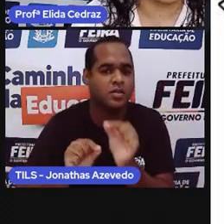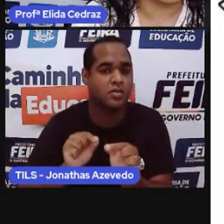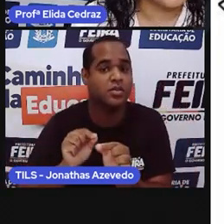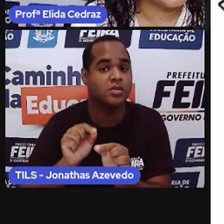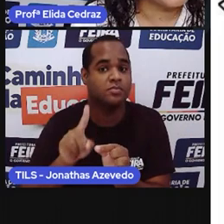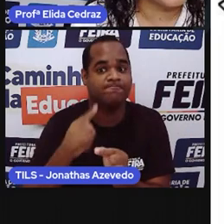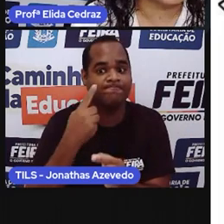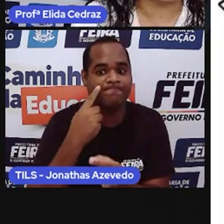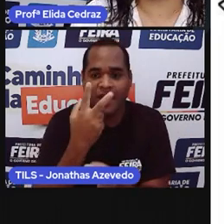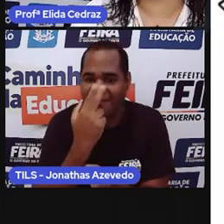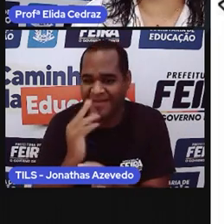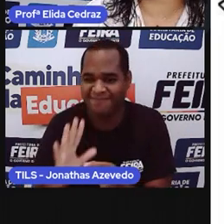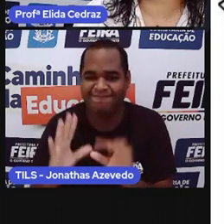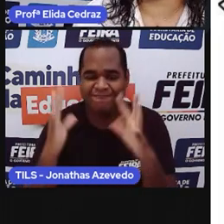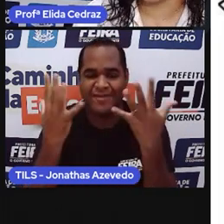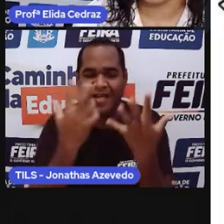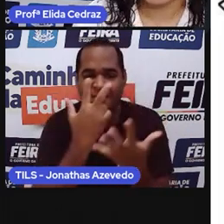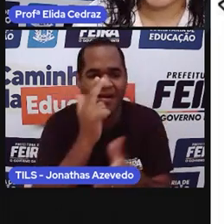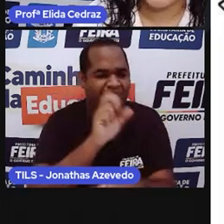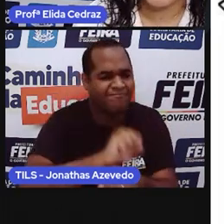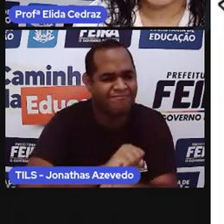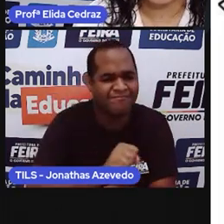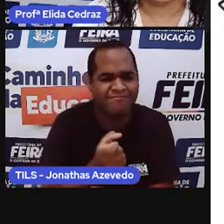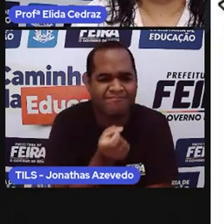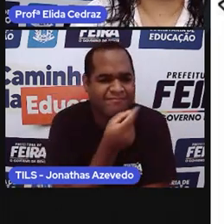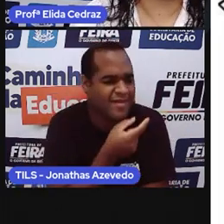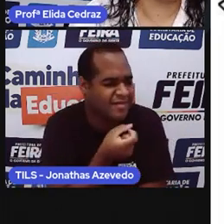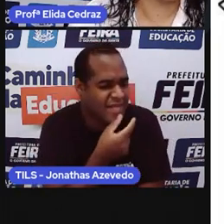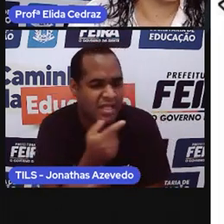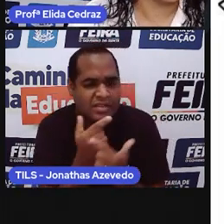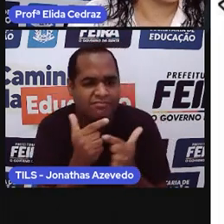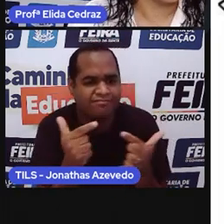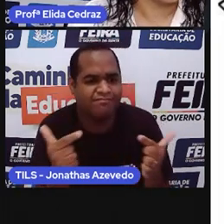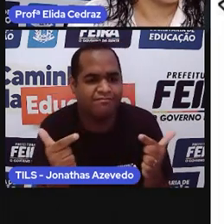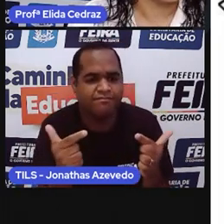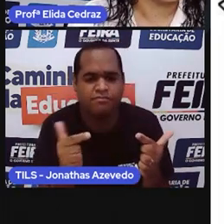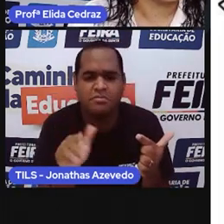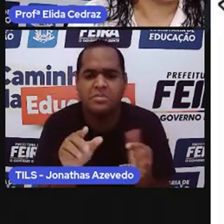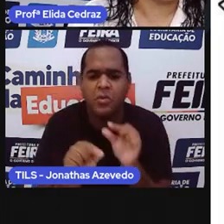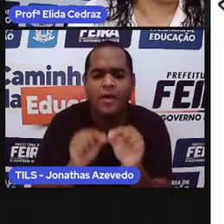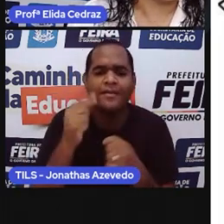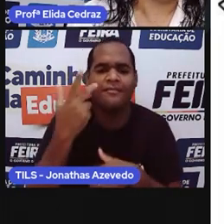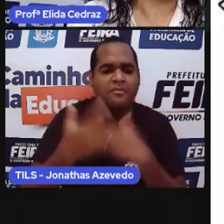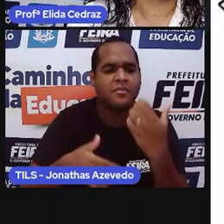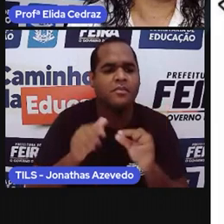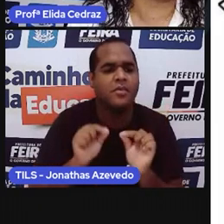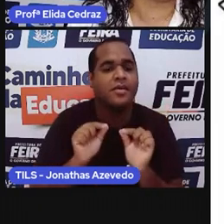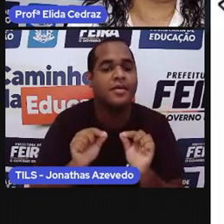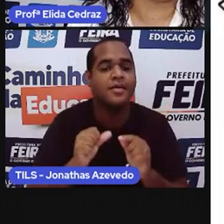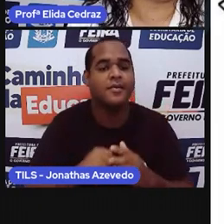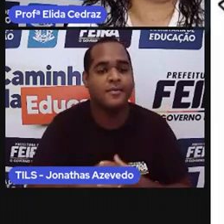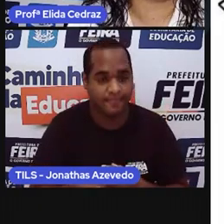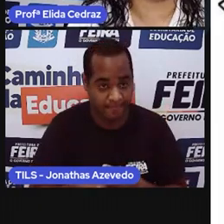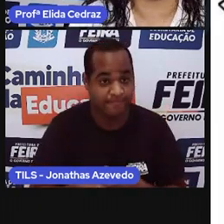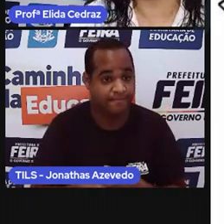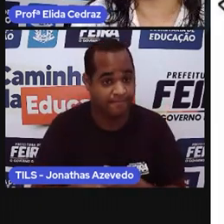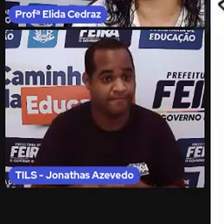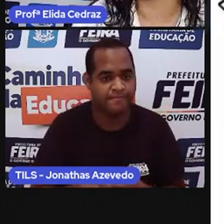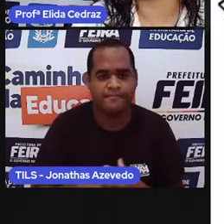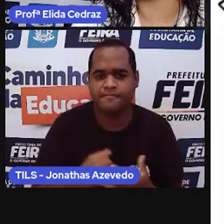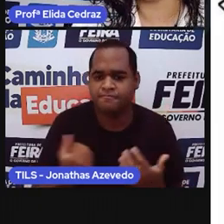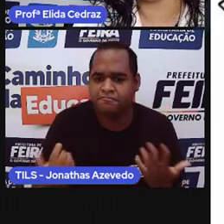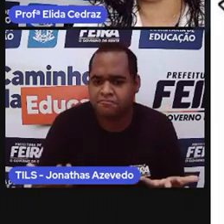fica parada, sem graça. Você sabe do que eu estou falando? O que é, gente,